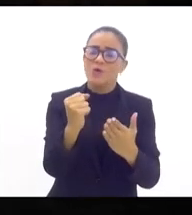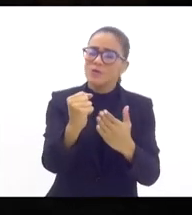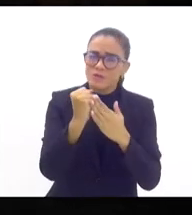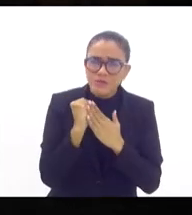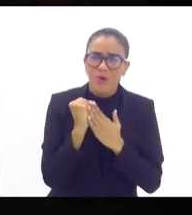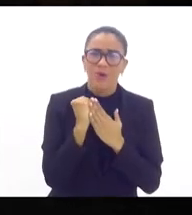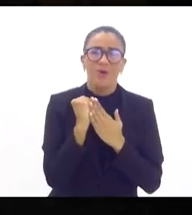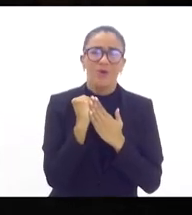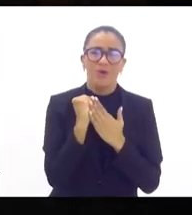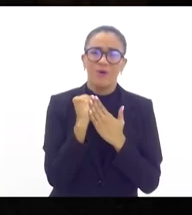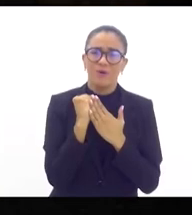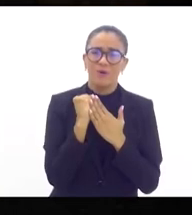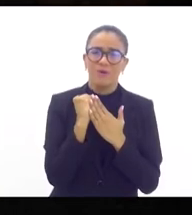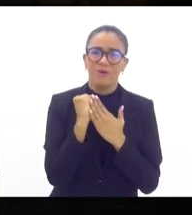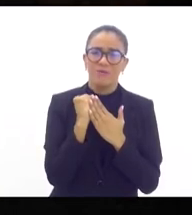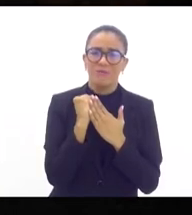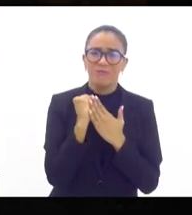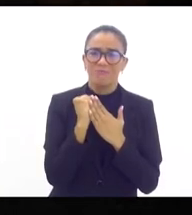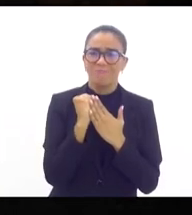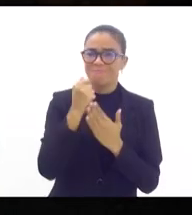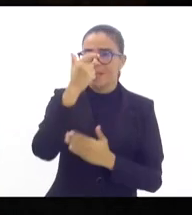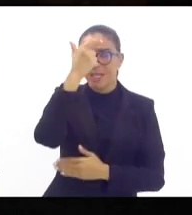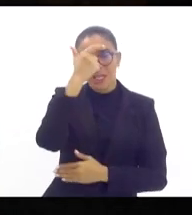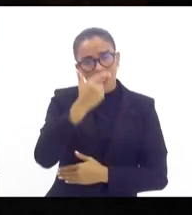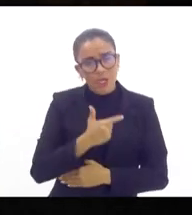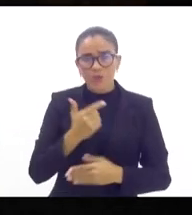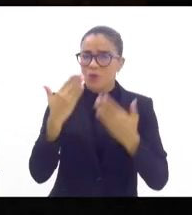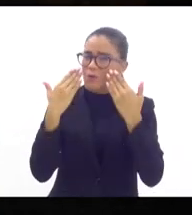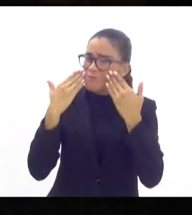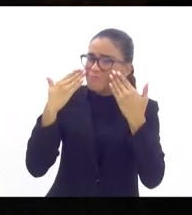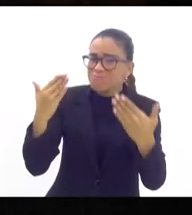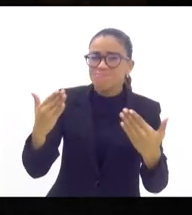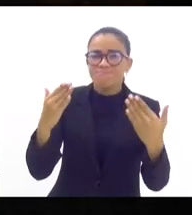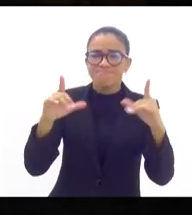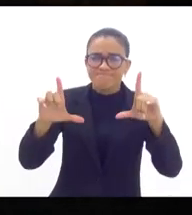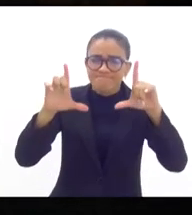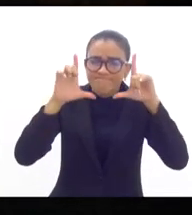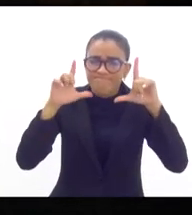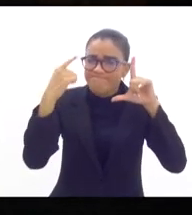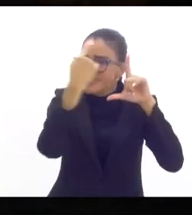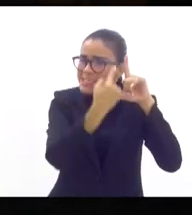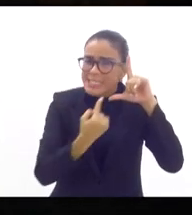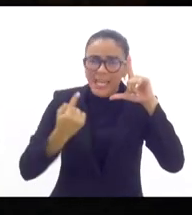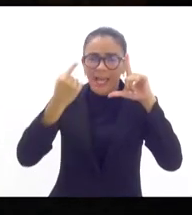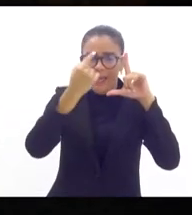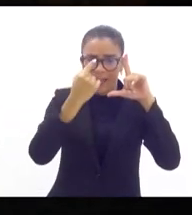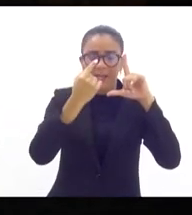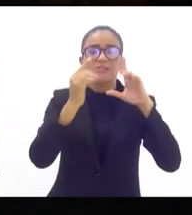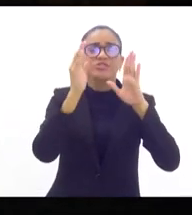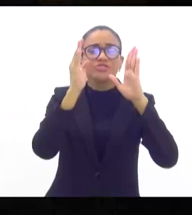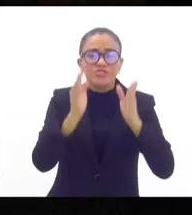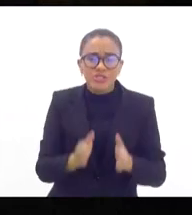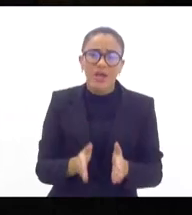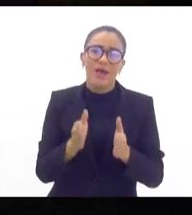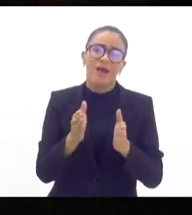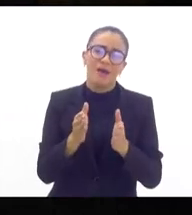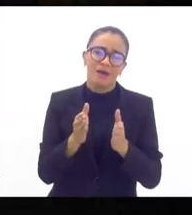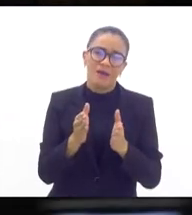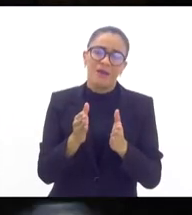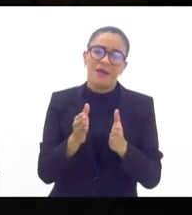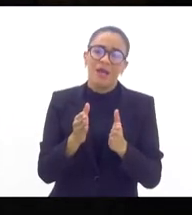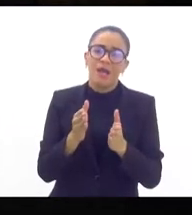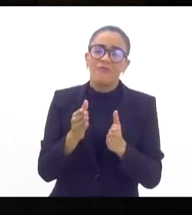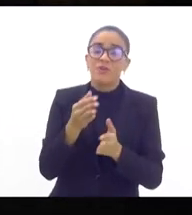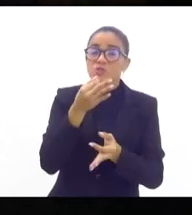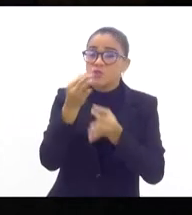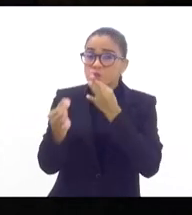Socorro tô expondo a minha cara Já fui já foi